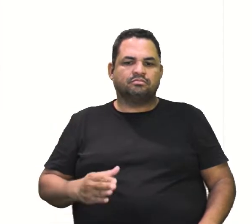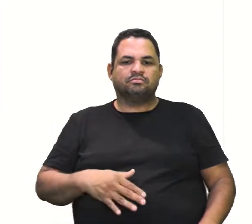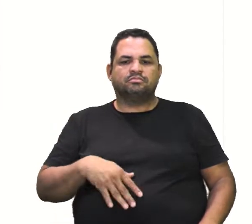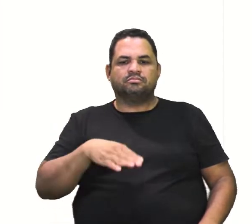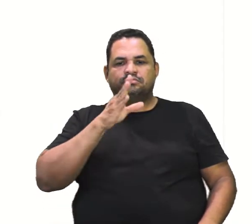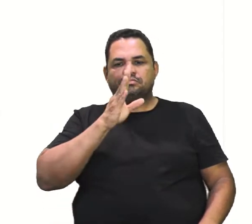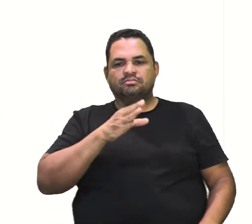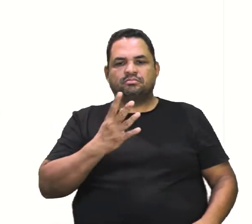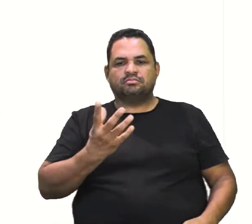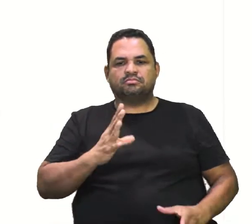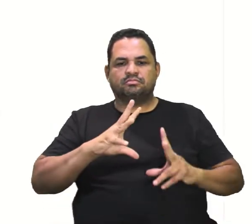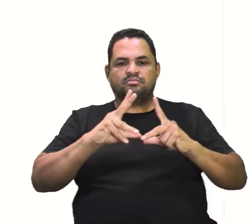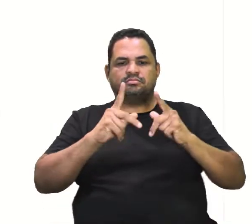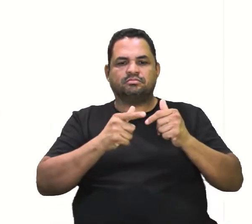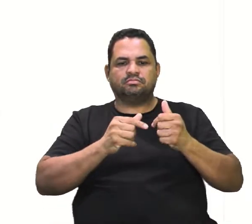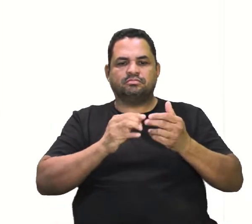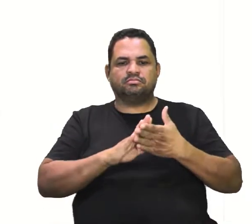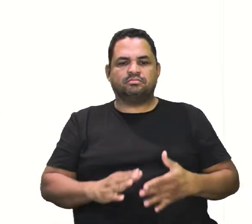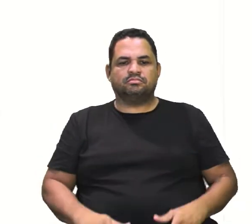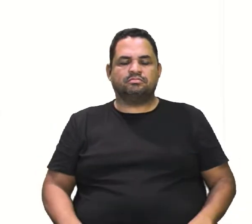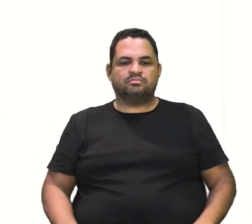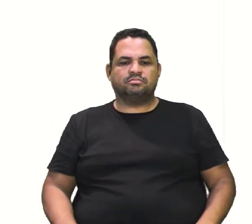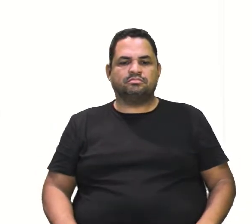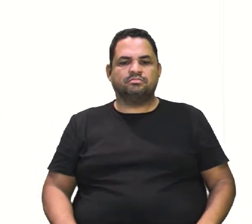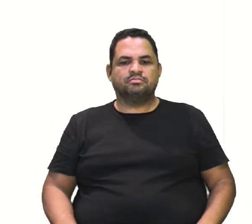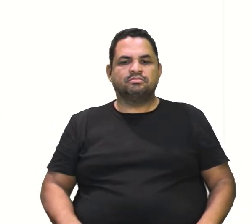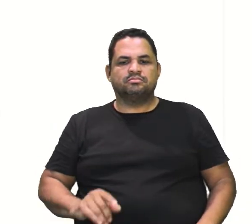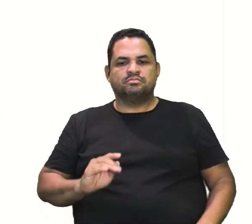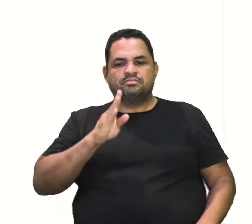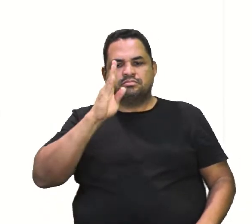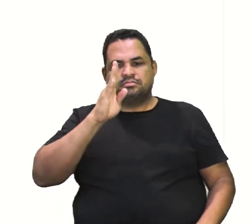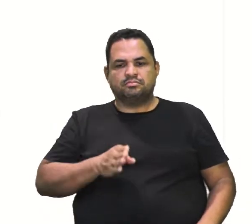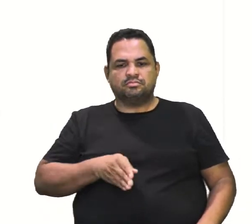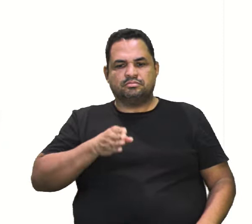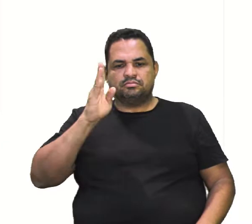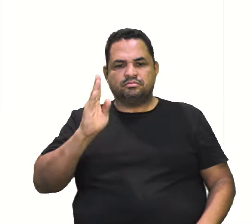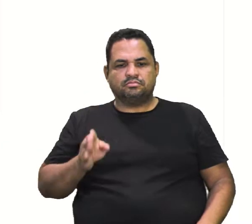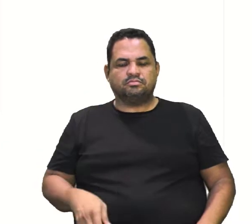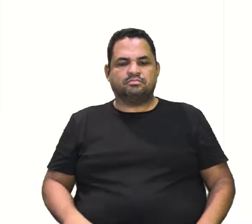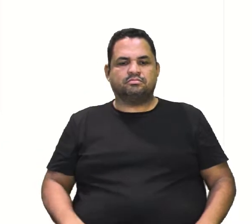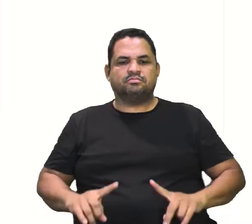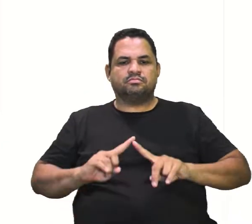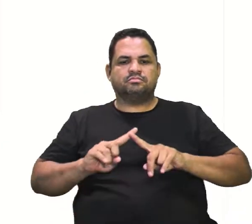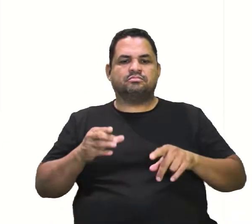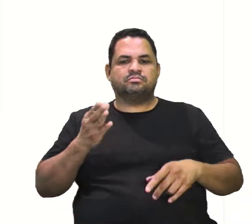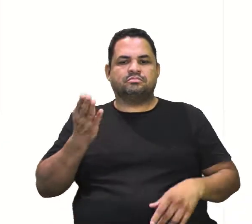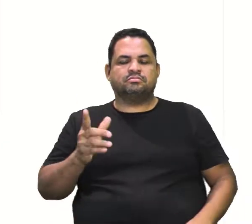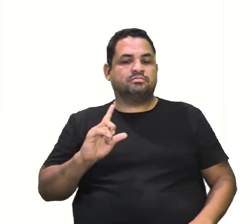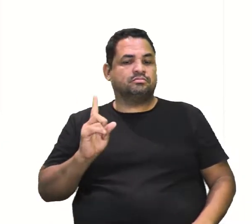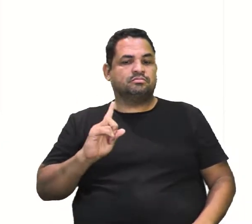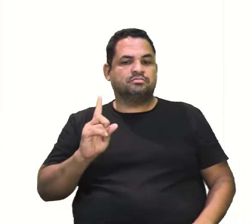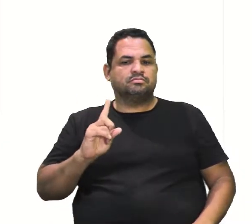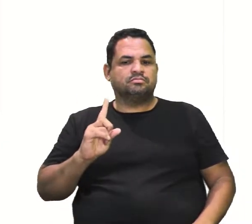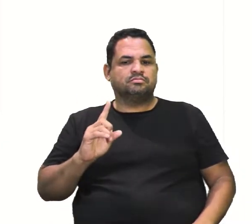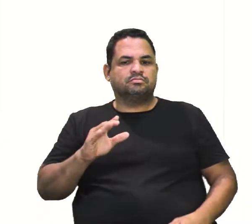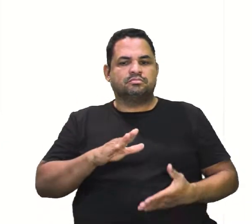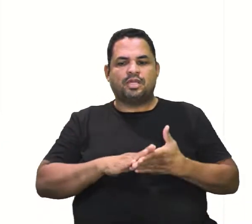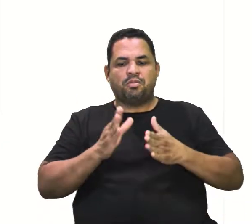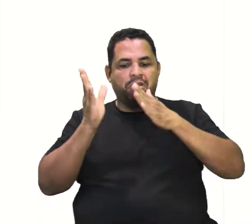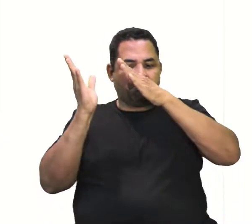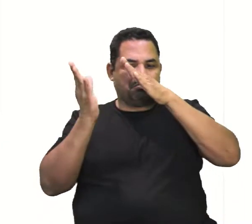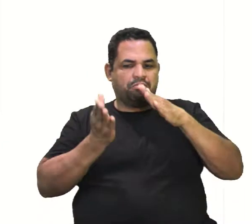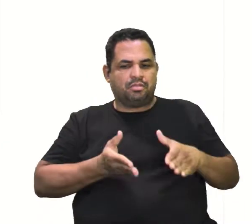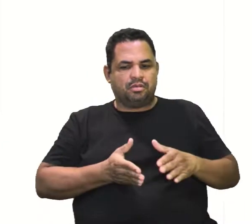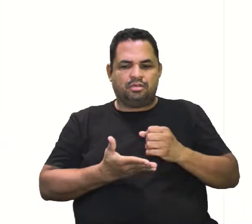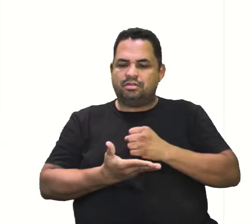em todas as suas geratrizes. É um corte por inteiro. Só que esse corte não é um corte